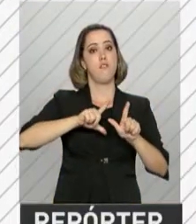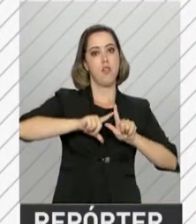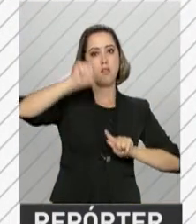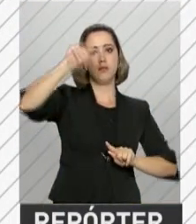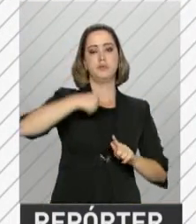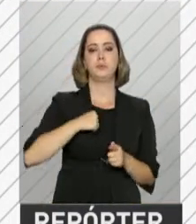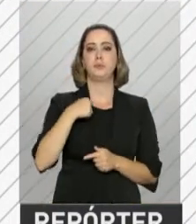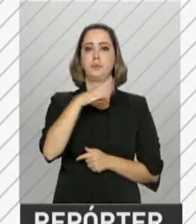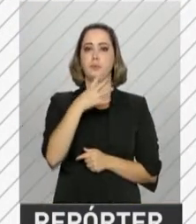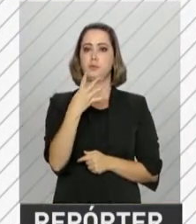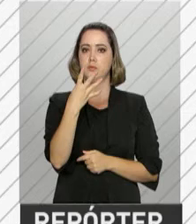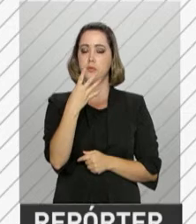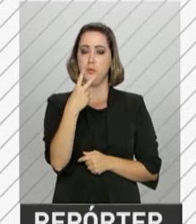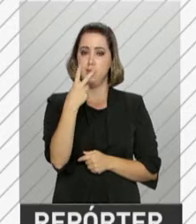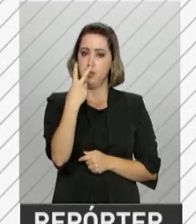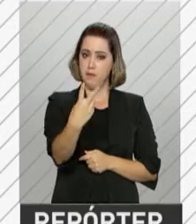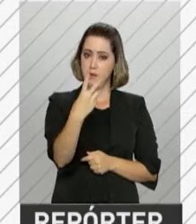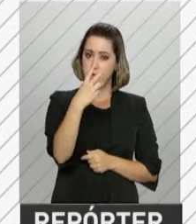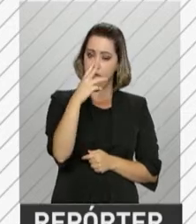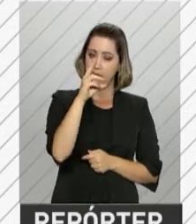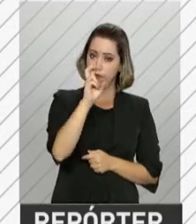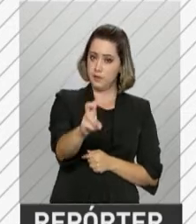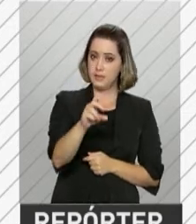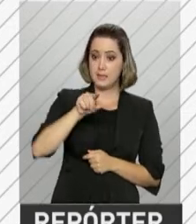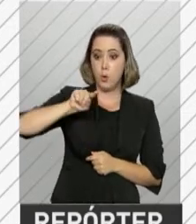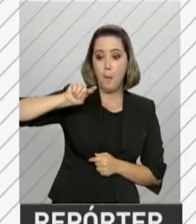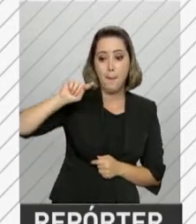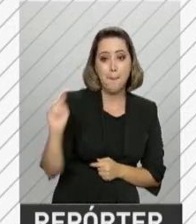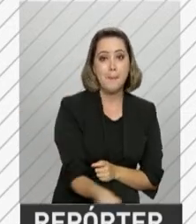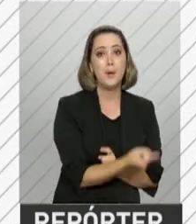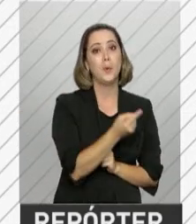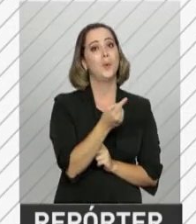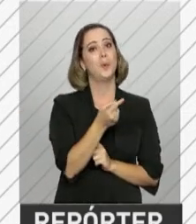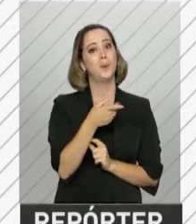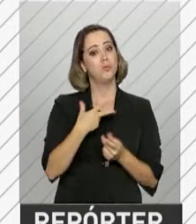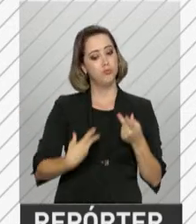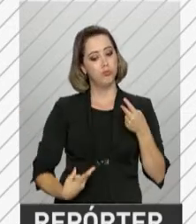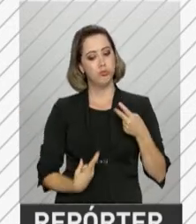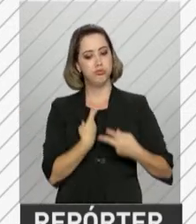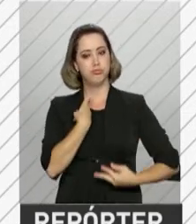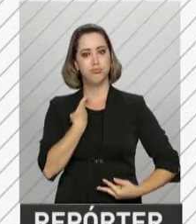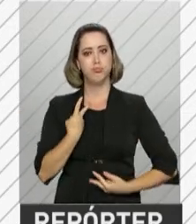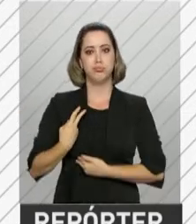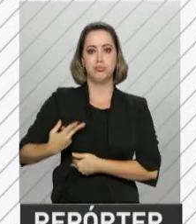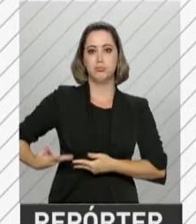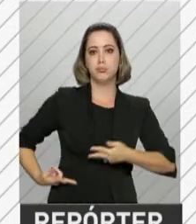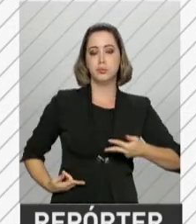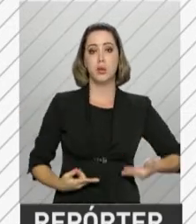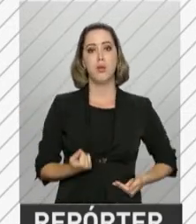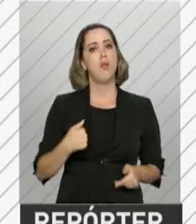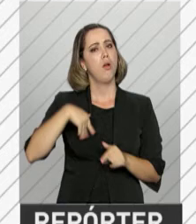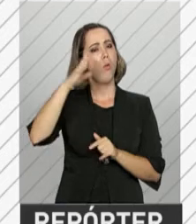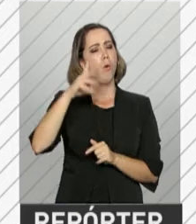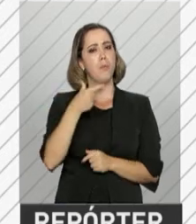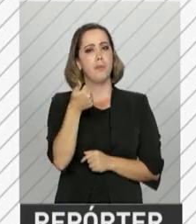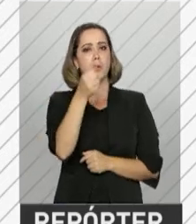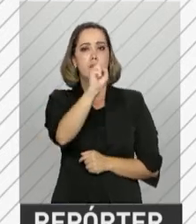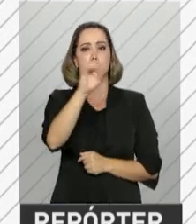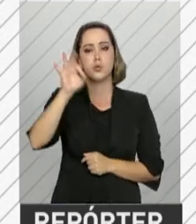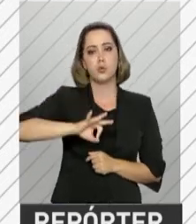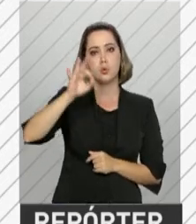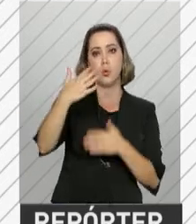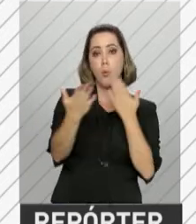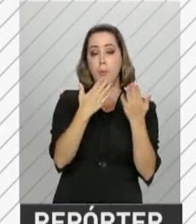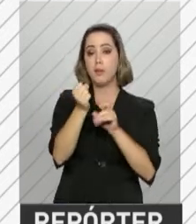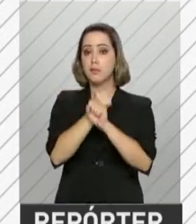Foram realizados quase 25 mil transplantes, um aumento de 18% em relação ao ano anterior.